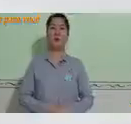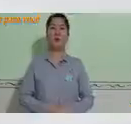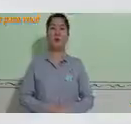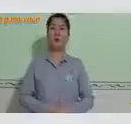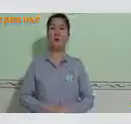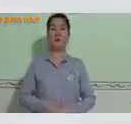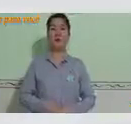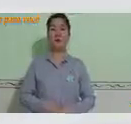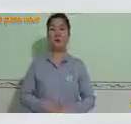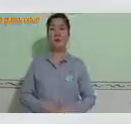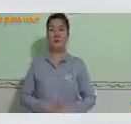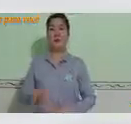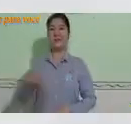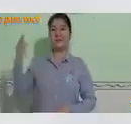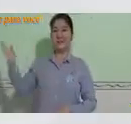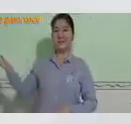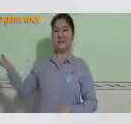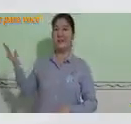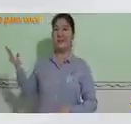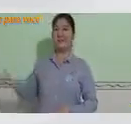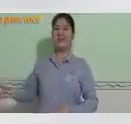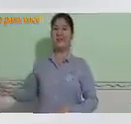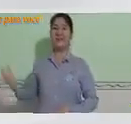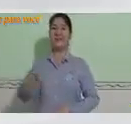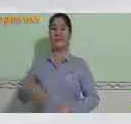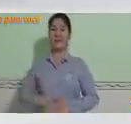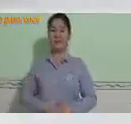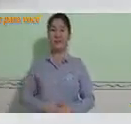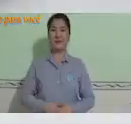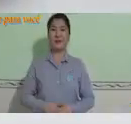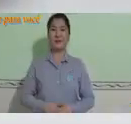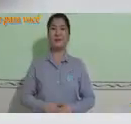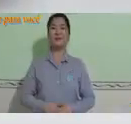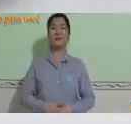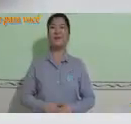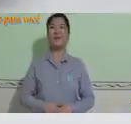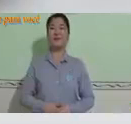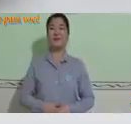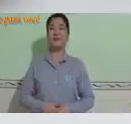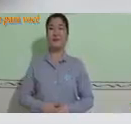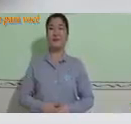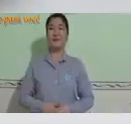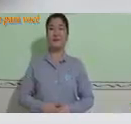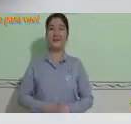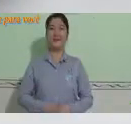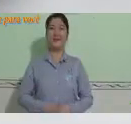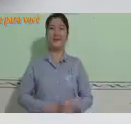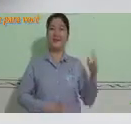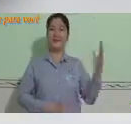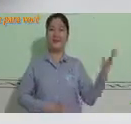Suco de limão é um excelente remédio caseiro para alergia respiratória, diminuindo a tosse, irritação